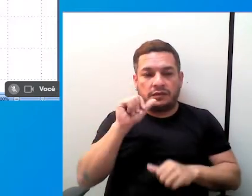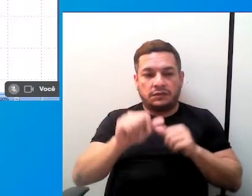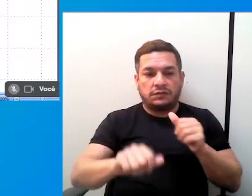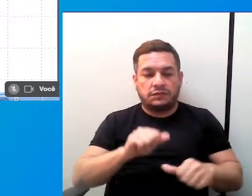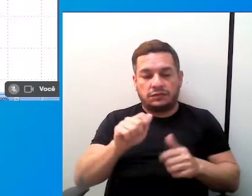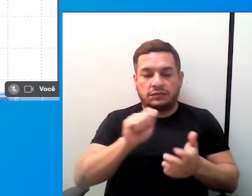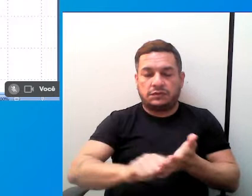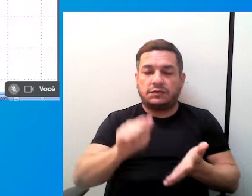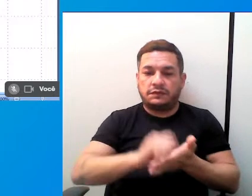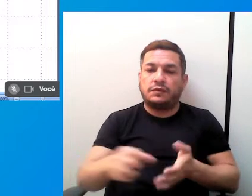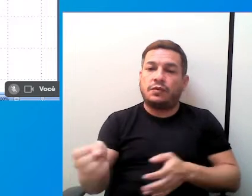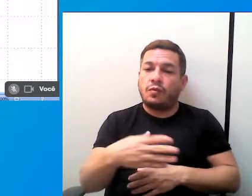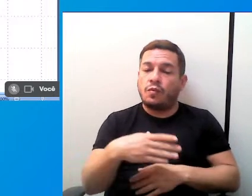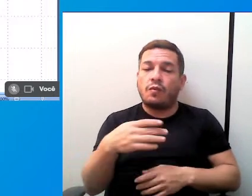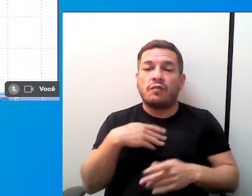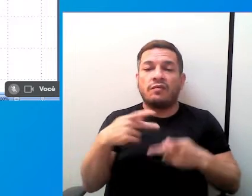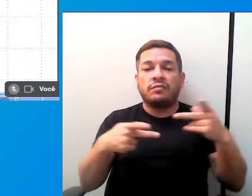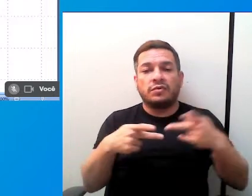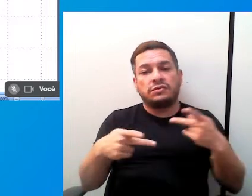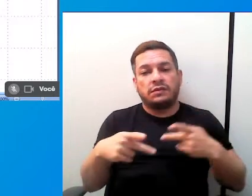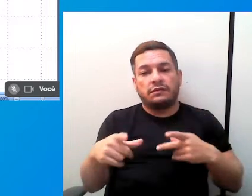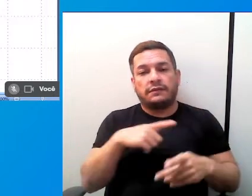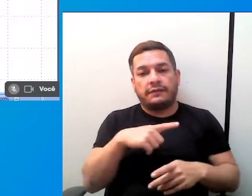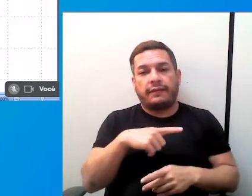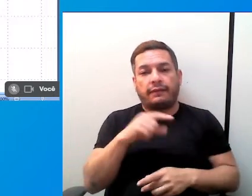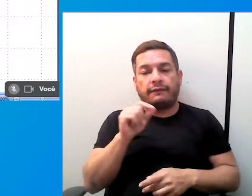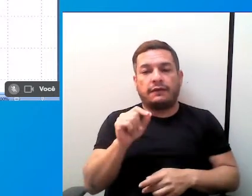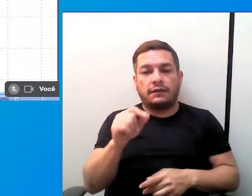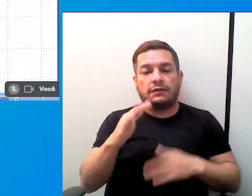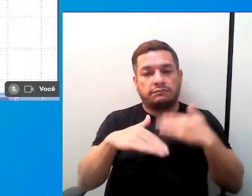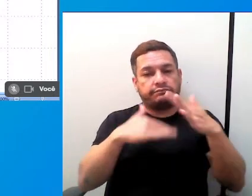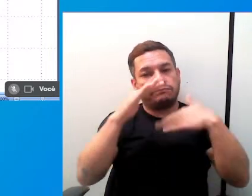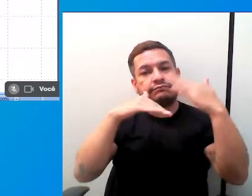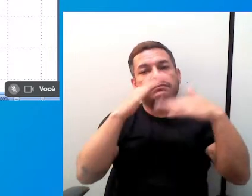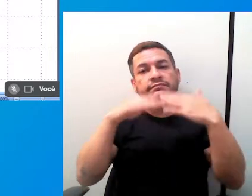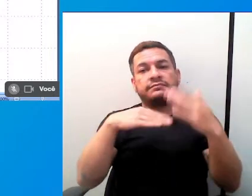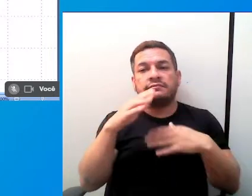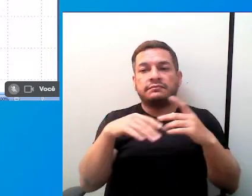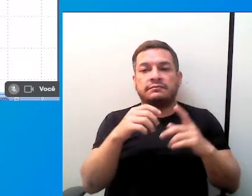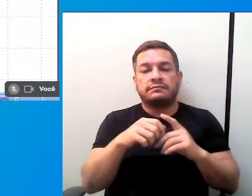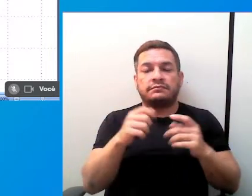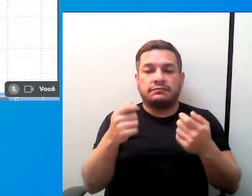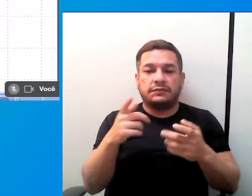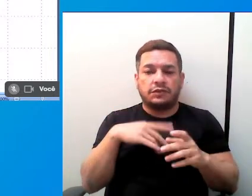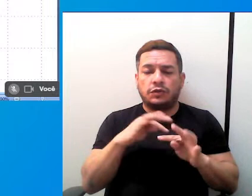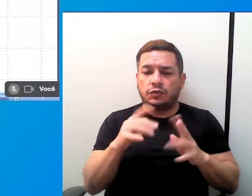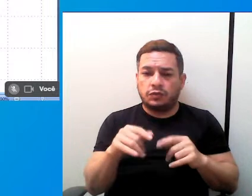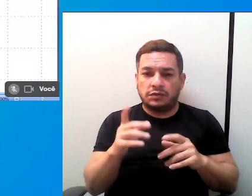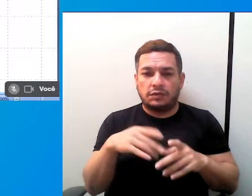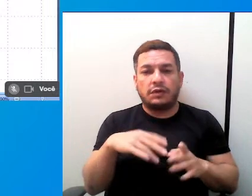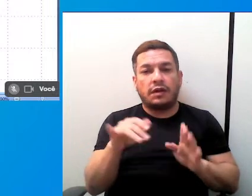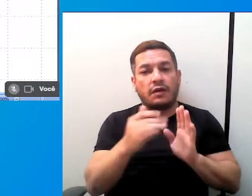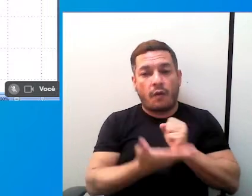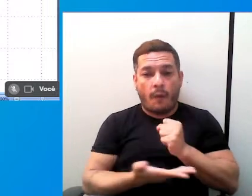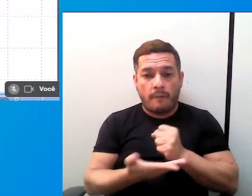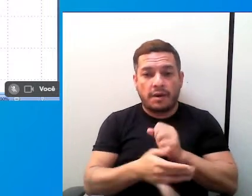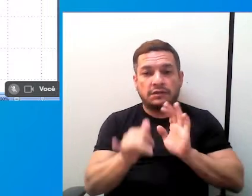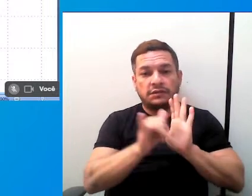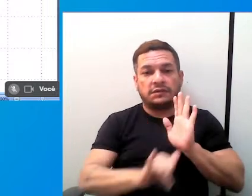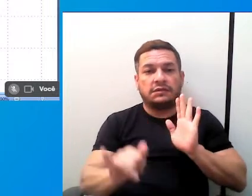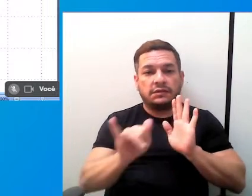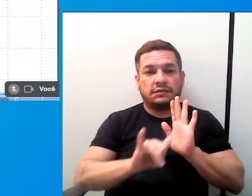novo projeto ou de participar de projetos que já estejam em desenvolvimento. Tudo isso é submetido ao edital do